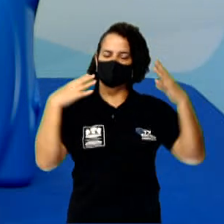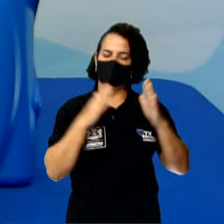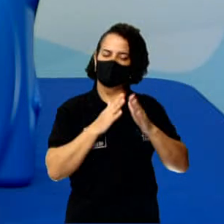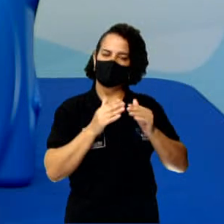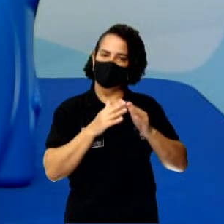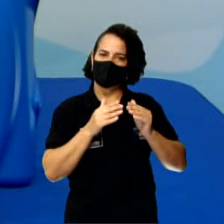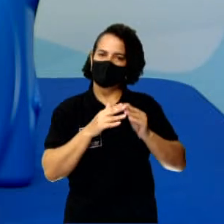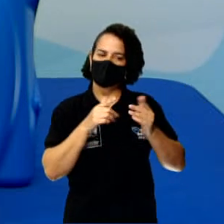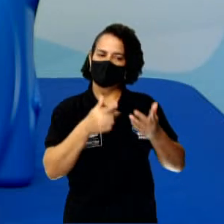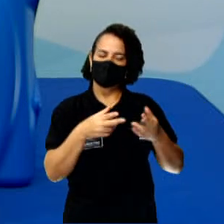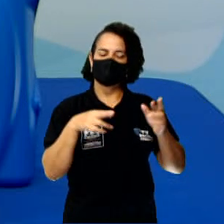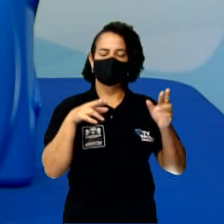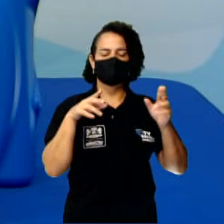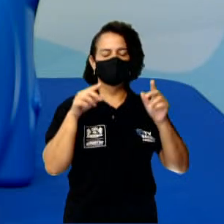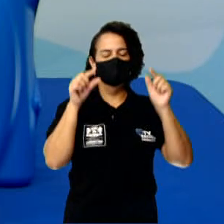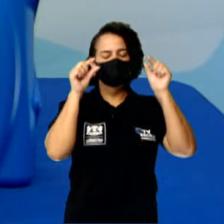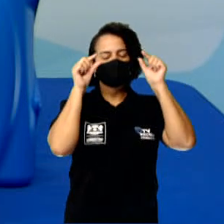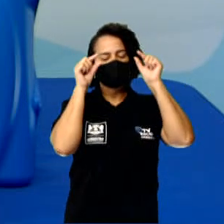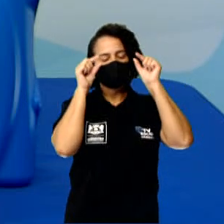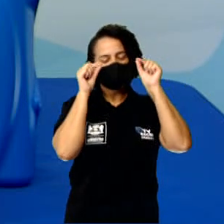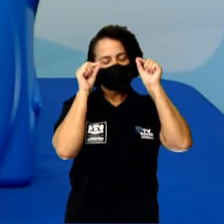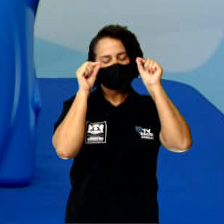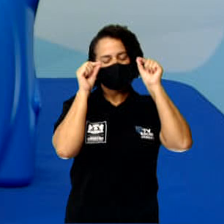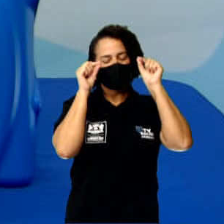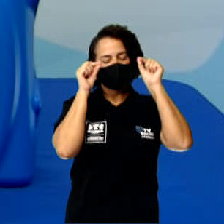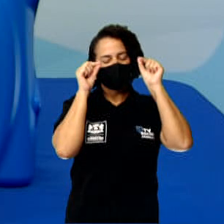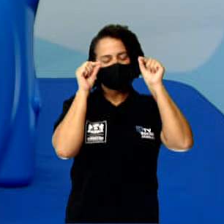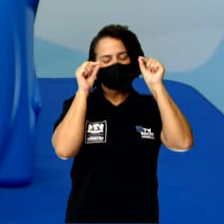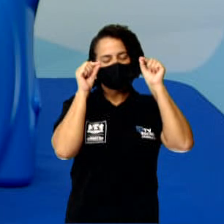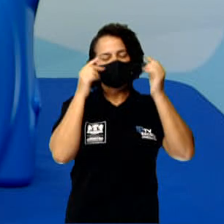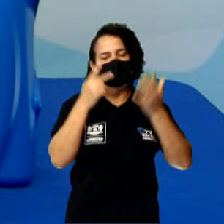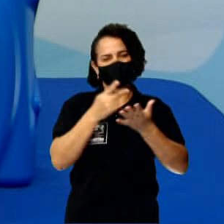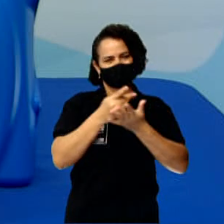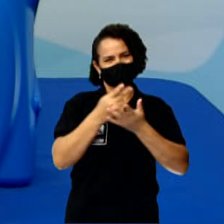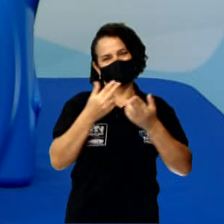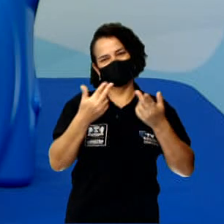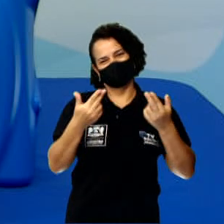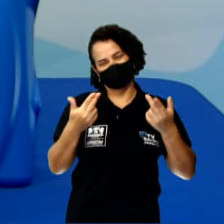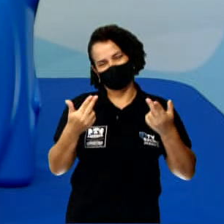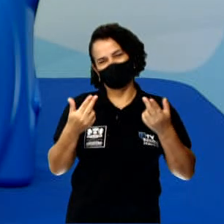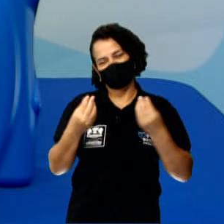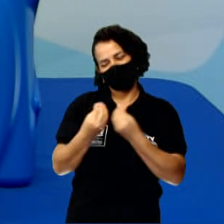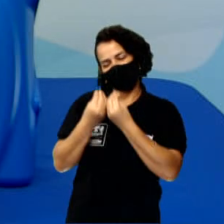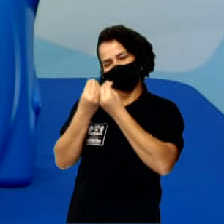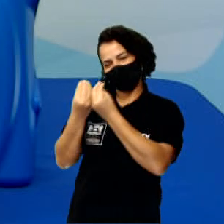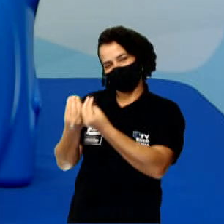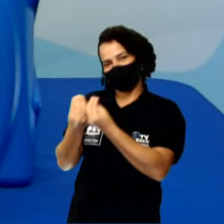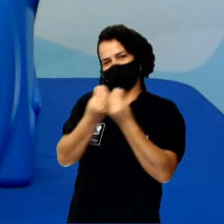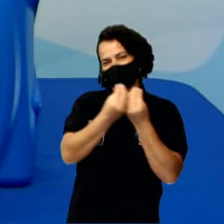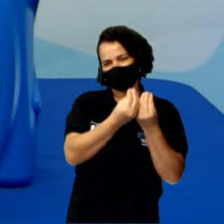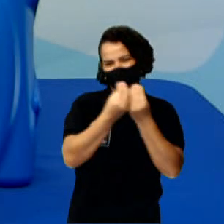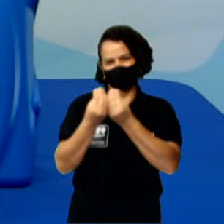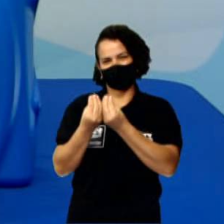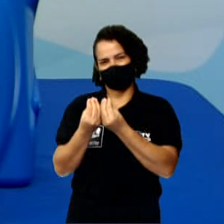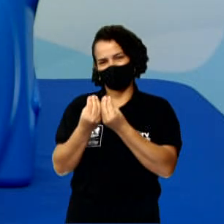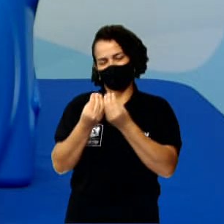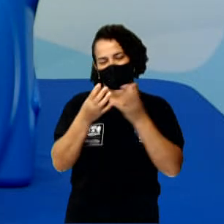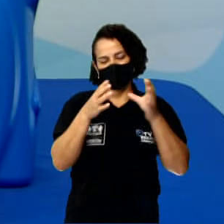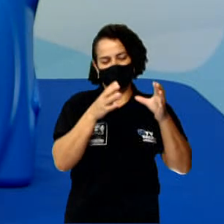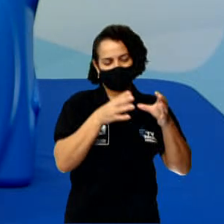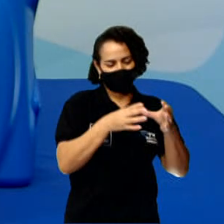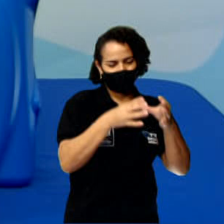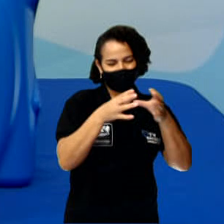ali fechassem os olhos, que algo ia se revelar. E entregou na mão das três, juntas, uma